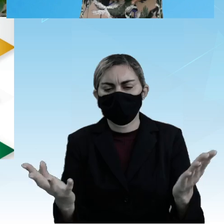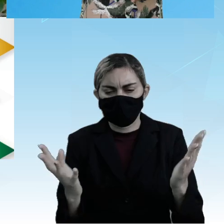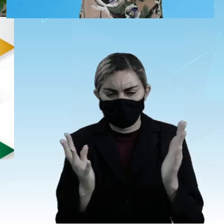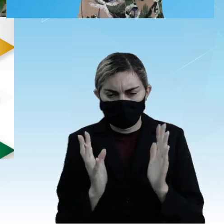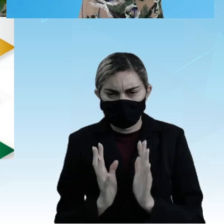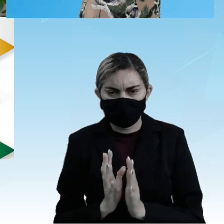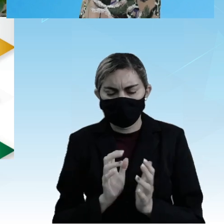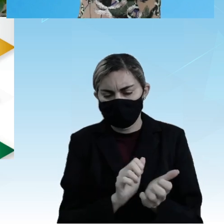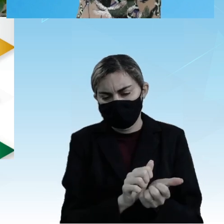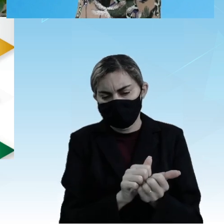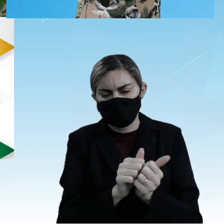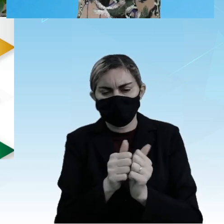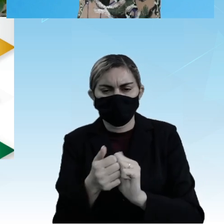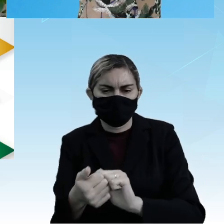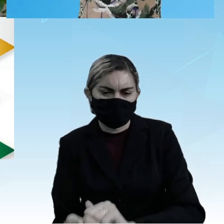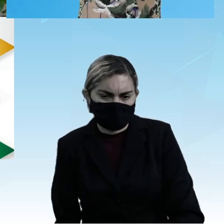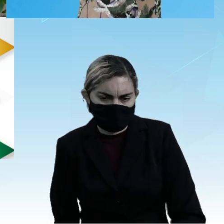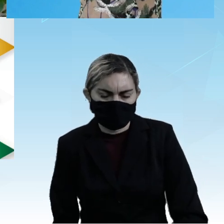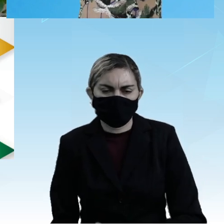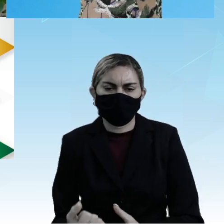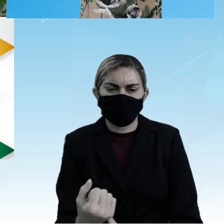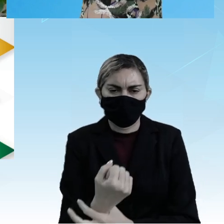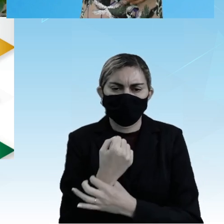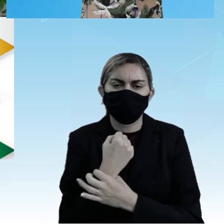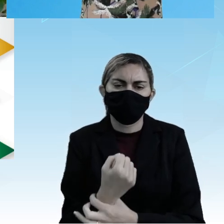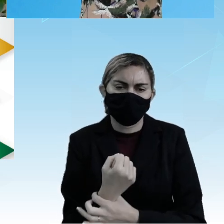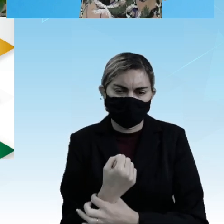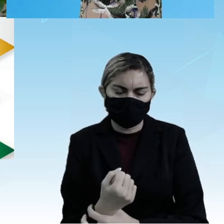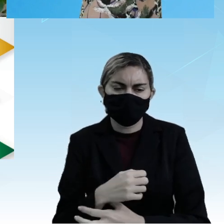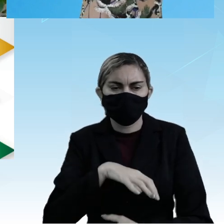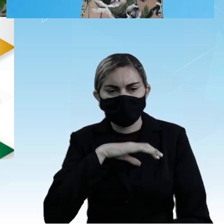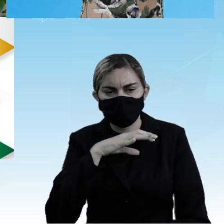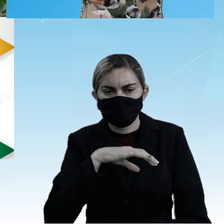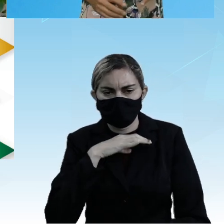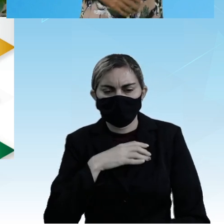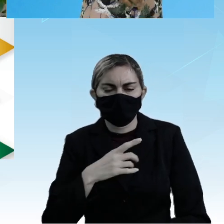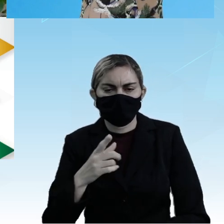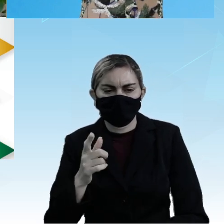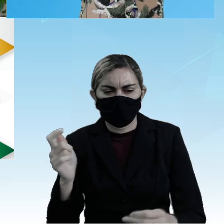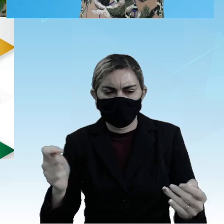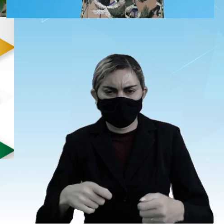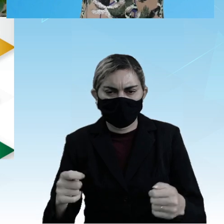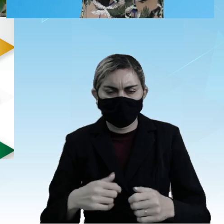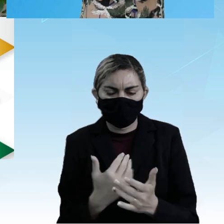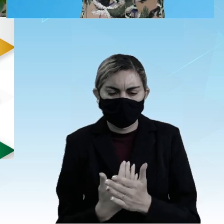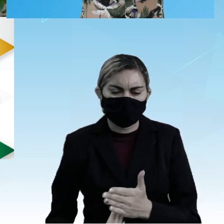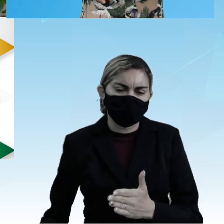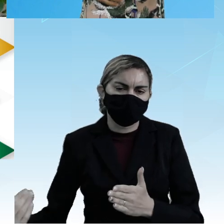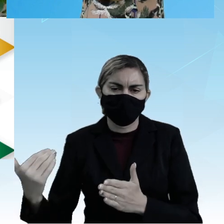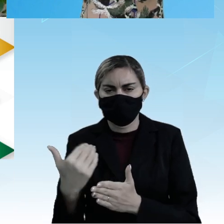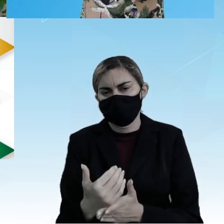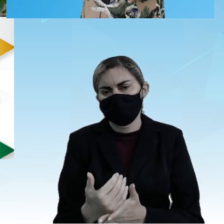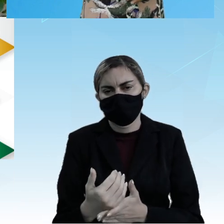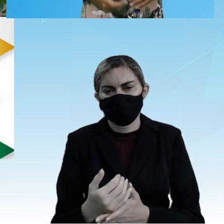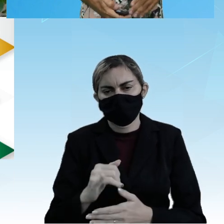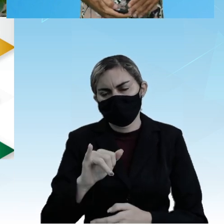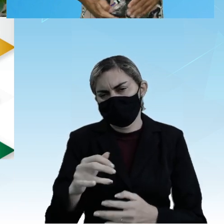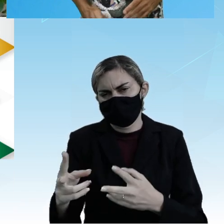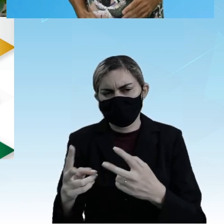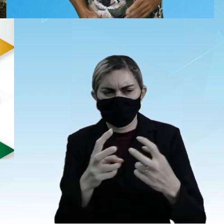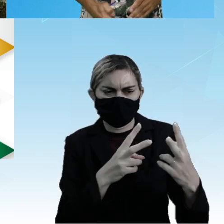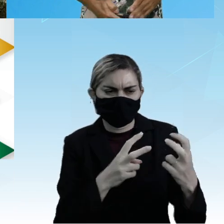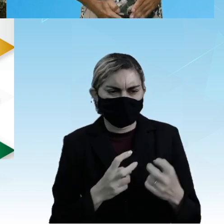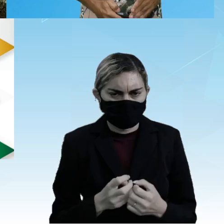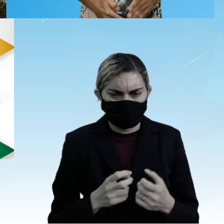uma adaptação que garante que o animal ele torne-se cada vez mais